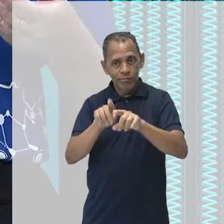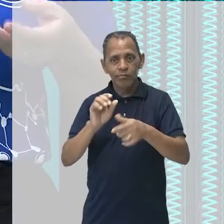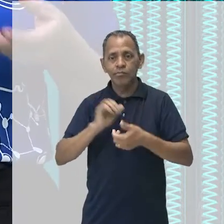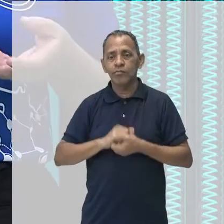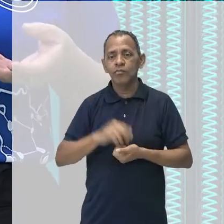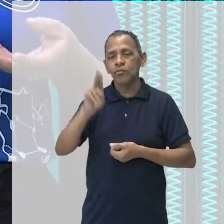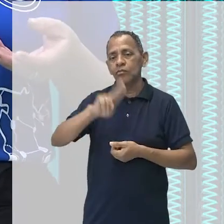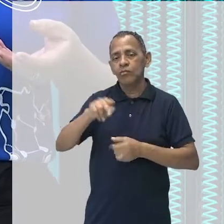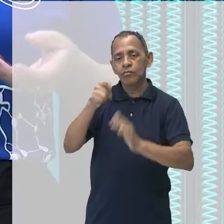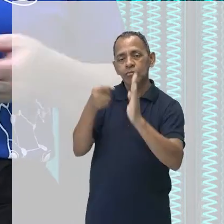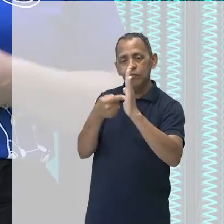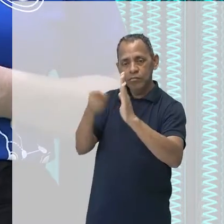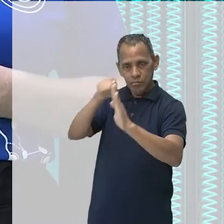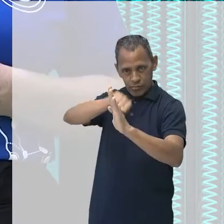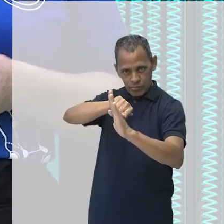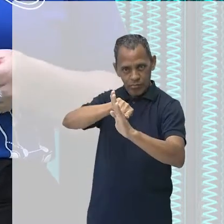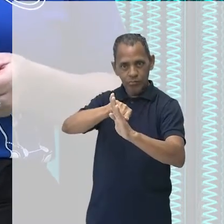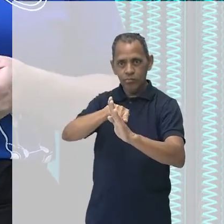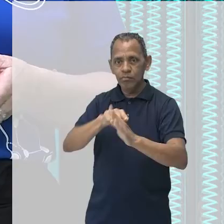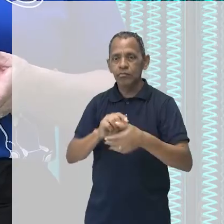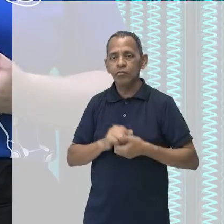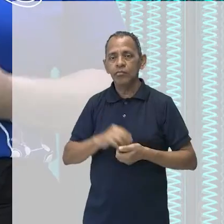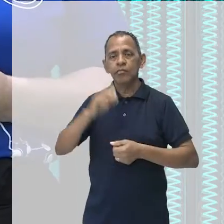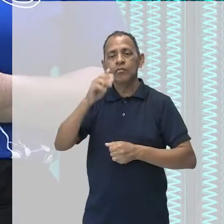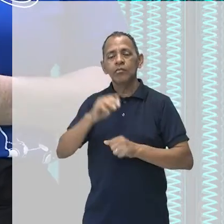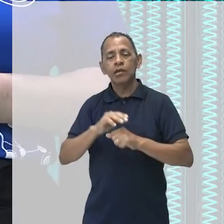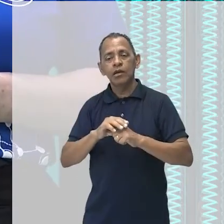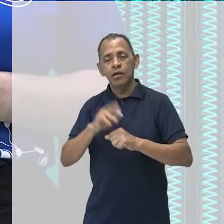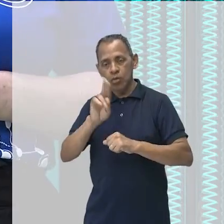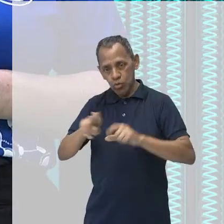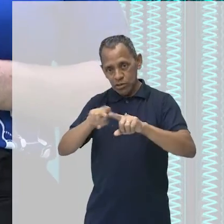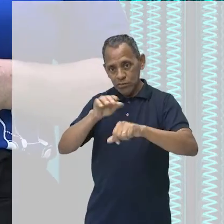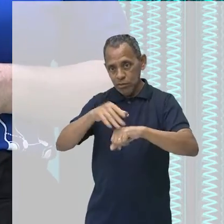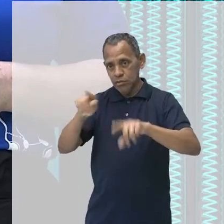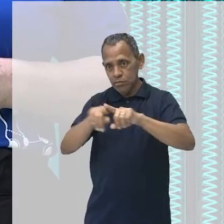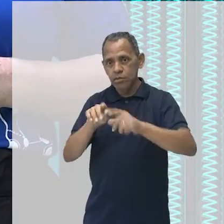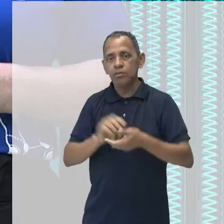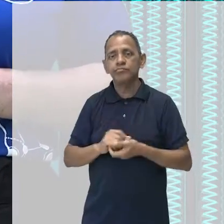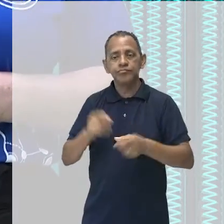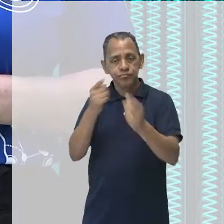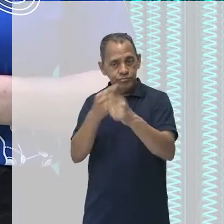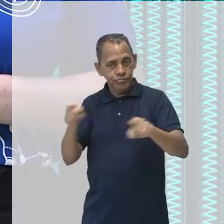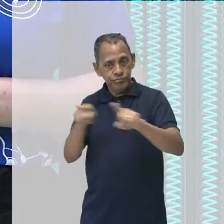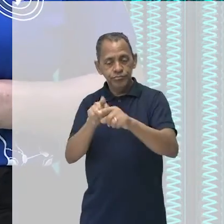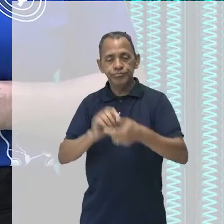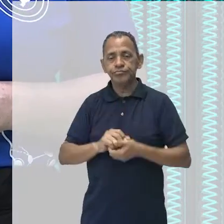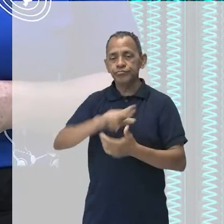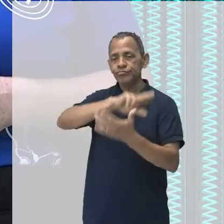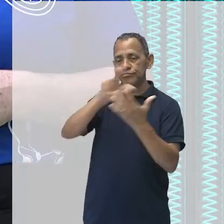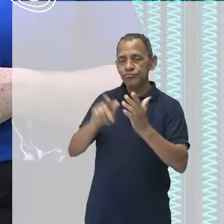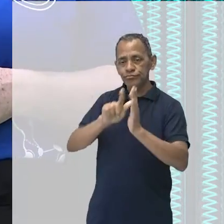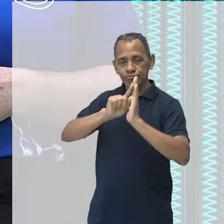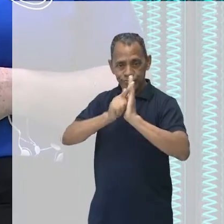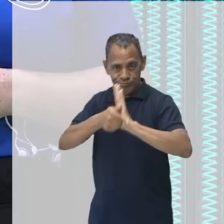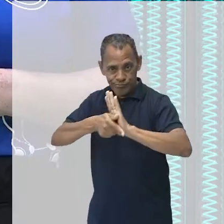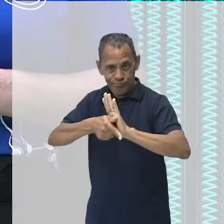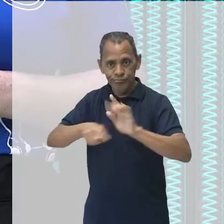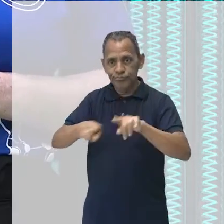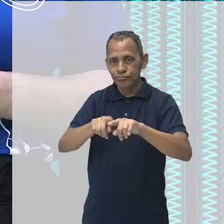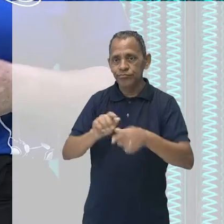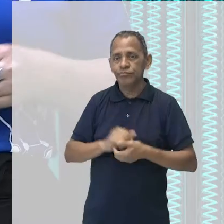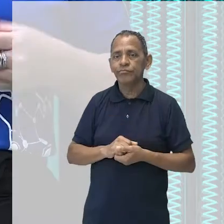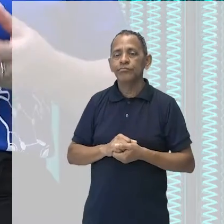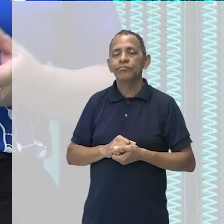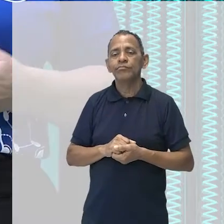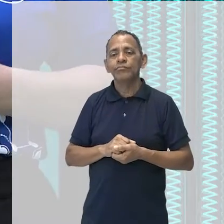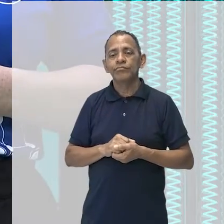uso dessas metáforas, que era muito utilizada nas músicas de protesto. Então, a diversidade de gêneros também, embora a